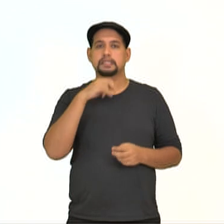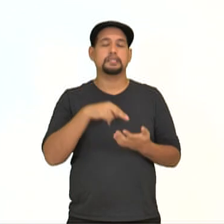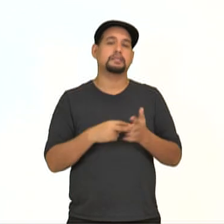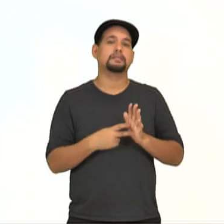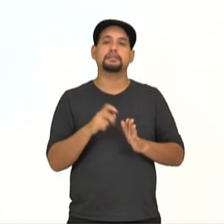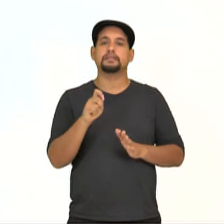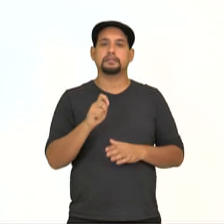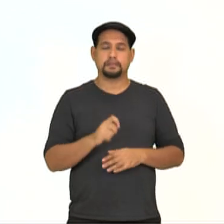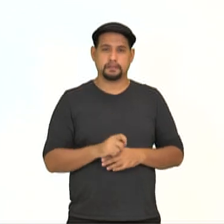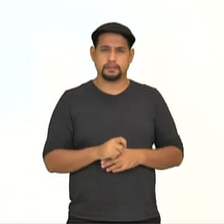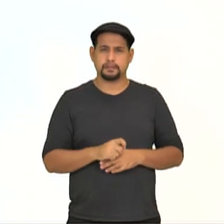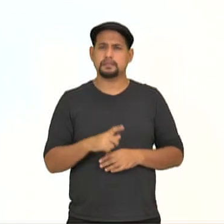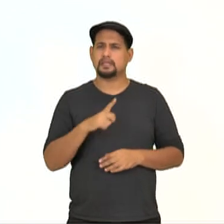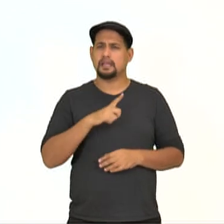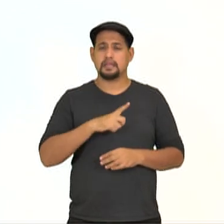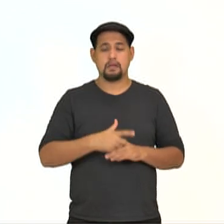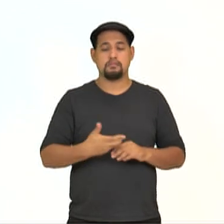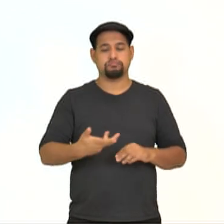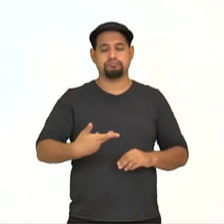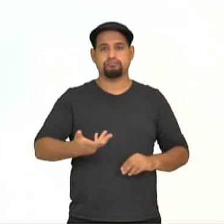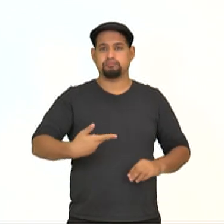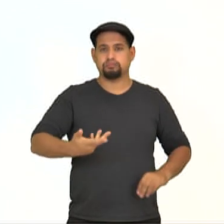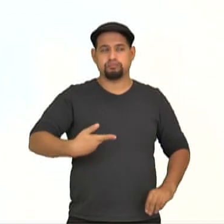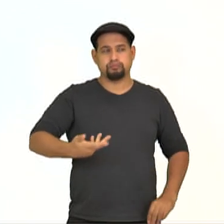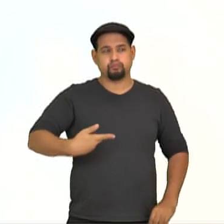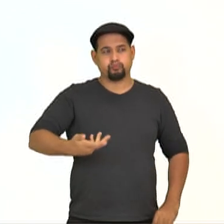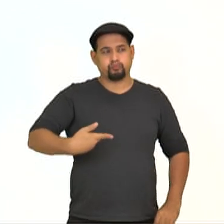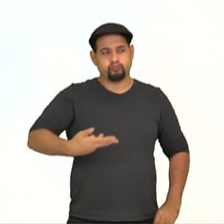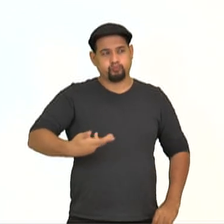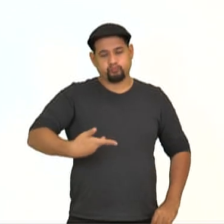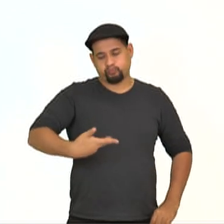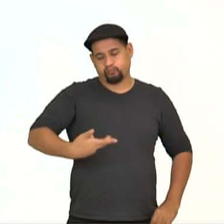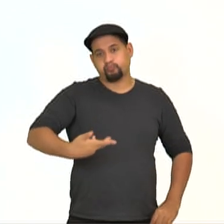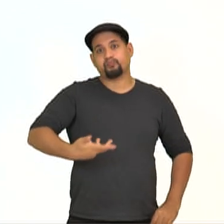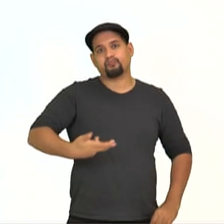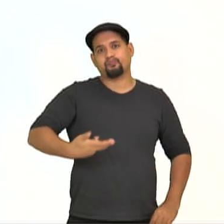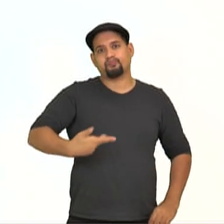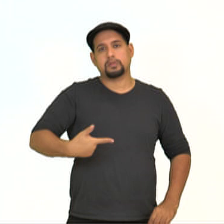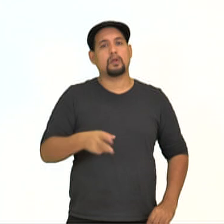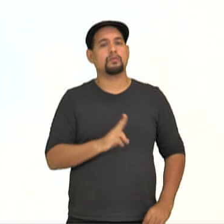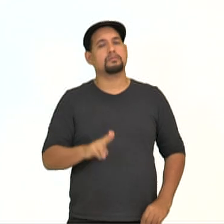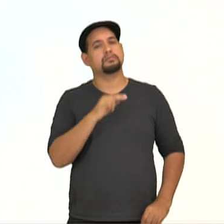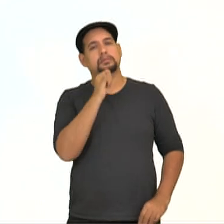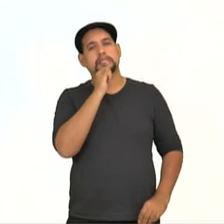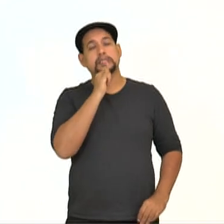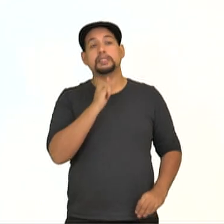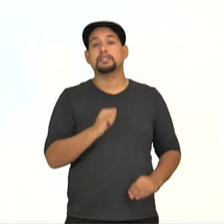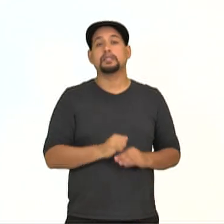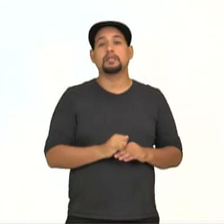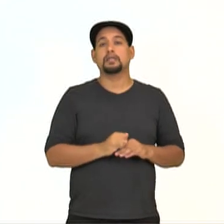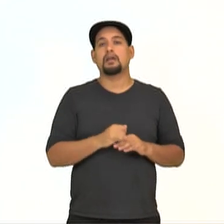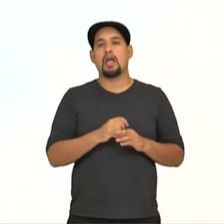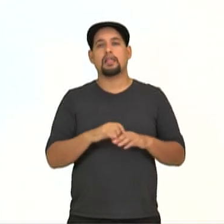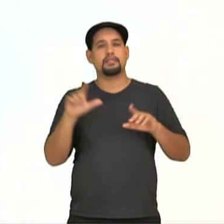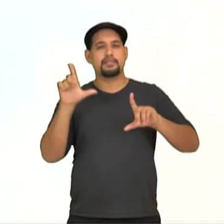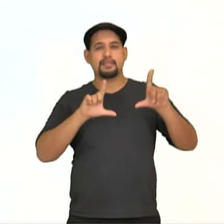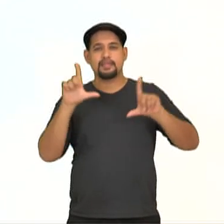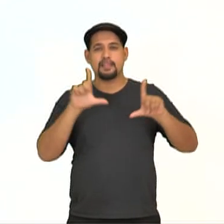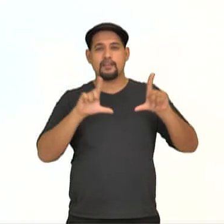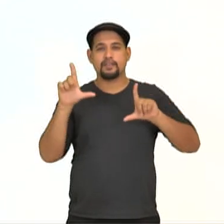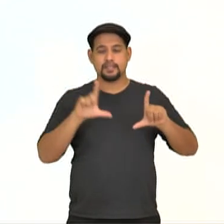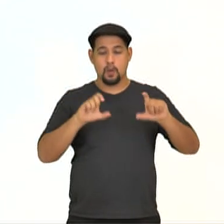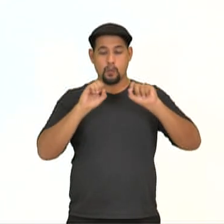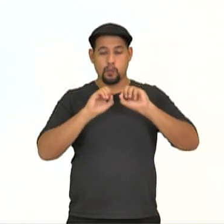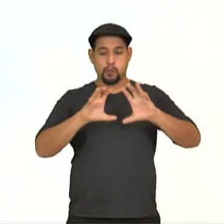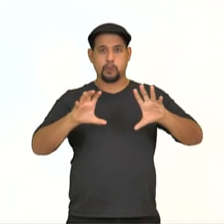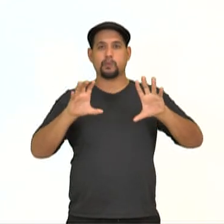ela sofre uma aceleração, ela está no acelerador de partículas. Isso é usado, por exemplo, em tubos de televisão, né?